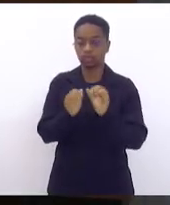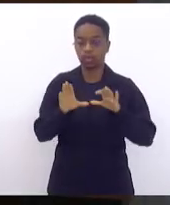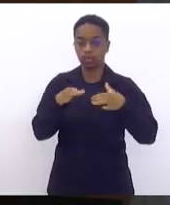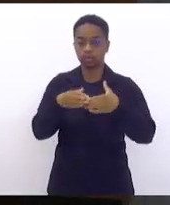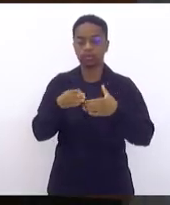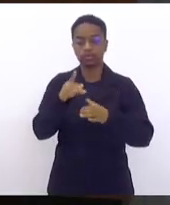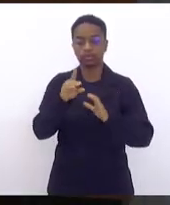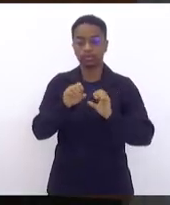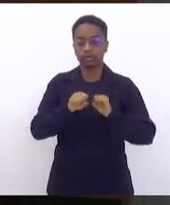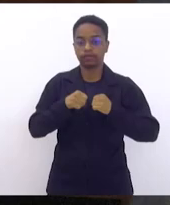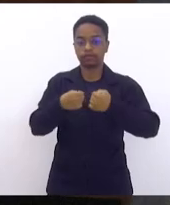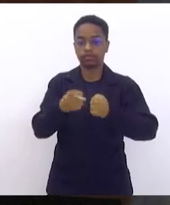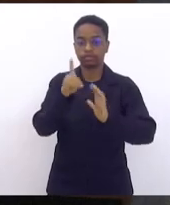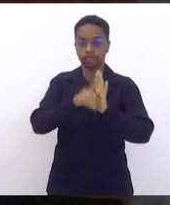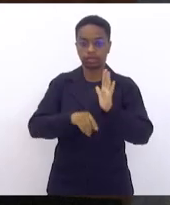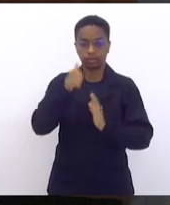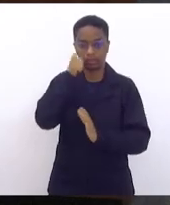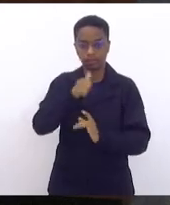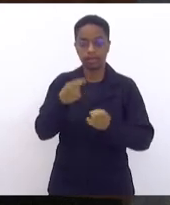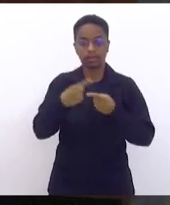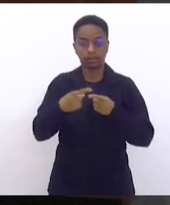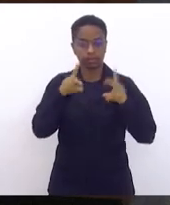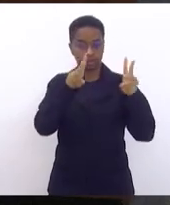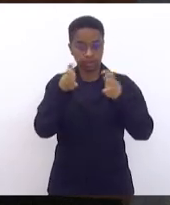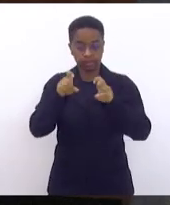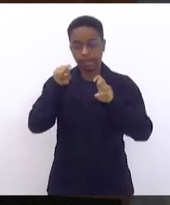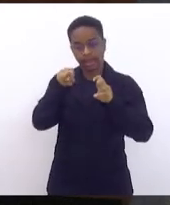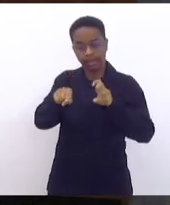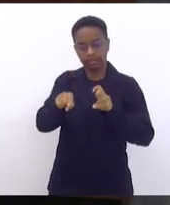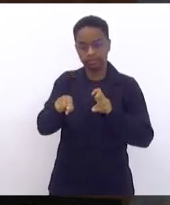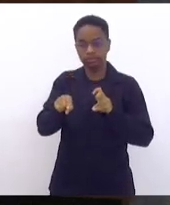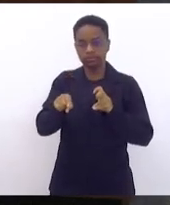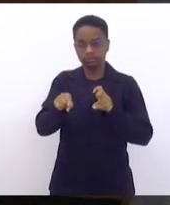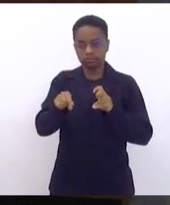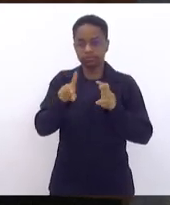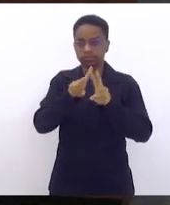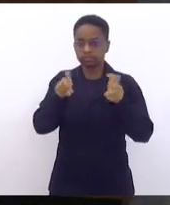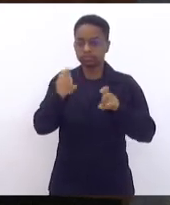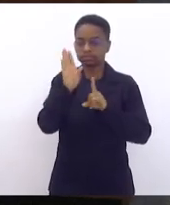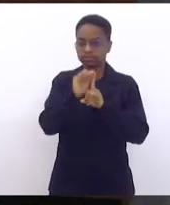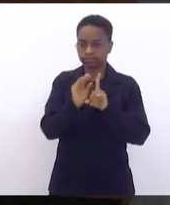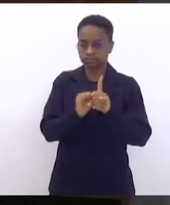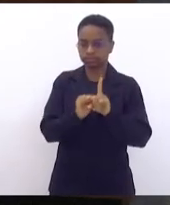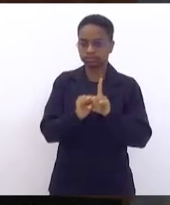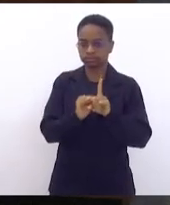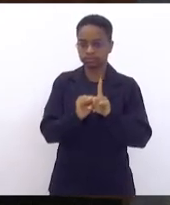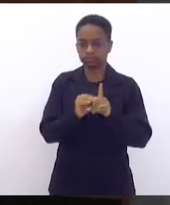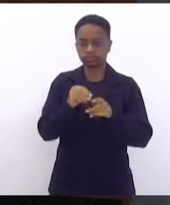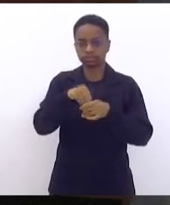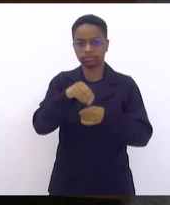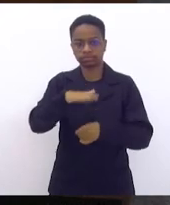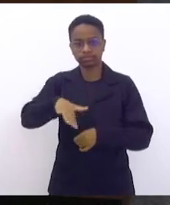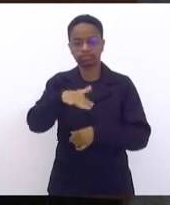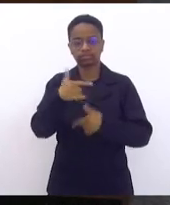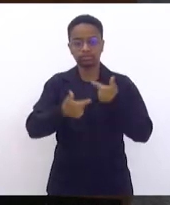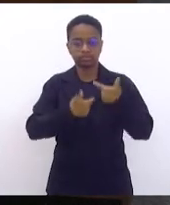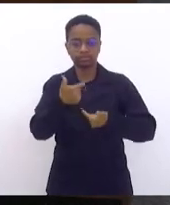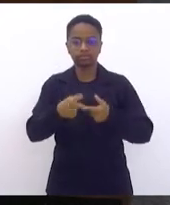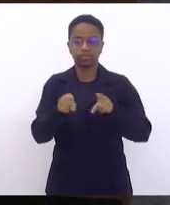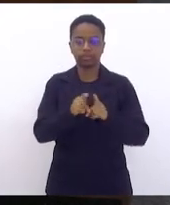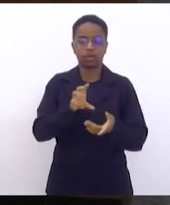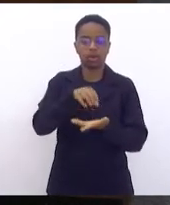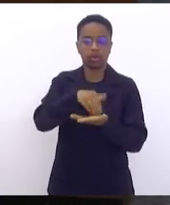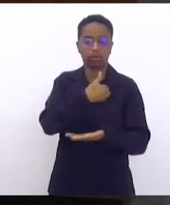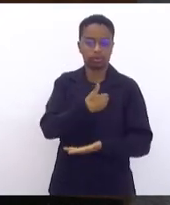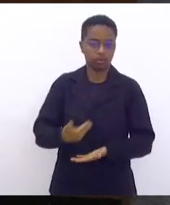dos Direitos da Mulher, que tematizará exatamente a questão do assédio sexual nos ambientes de trabalho, nos órgãos